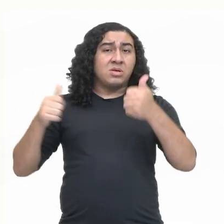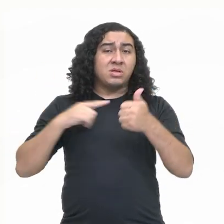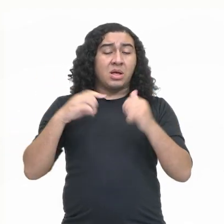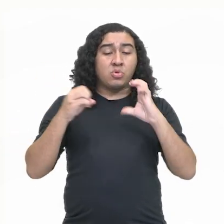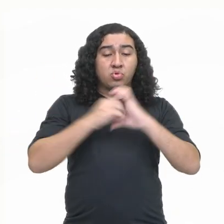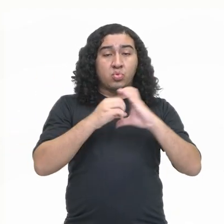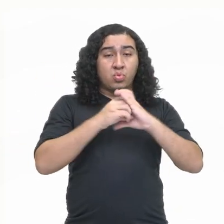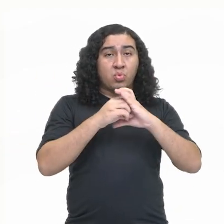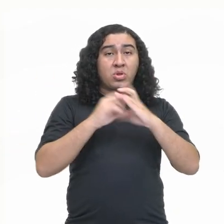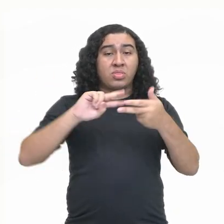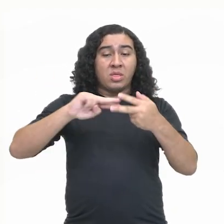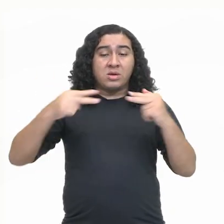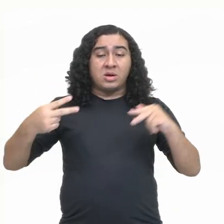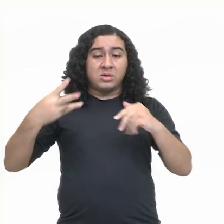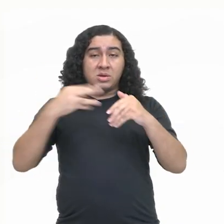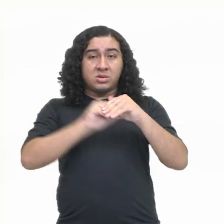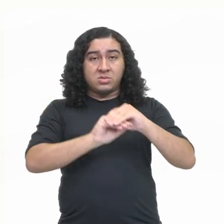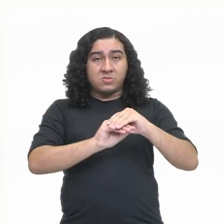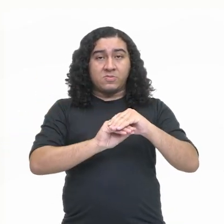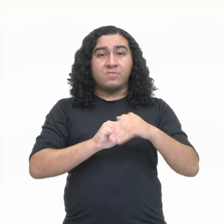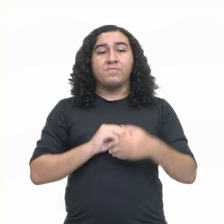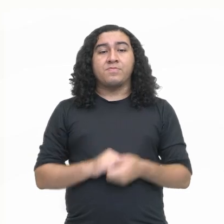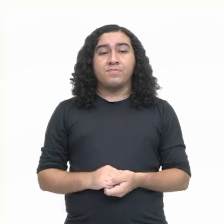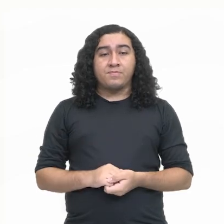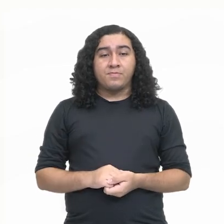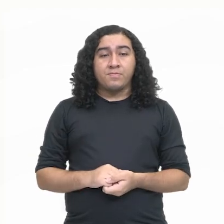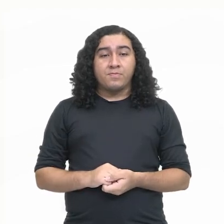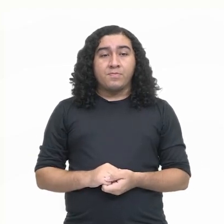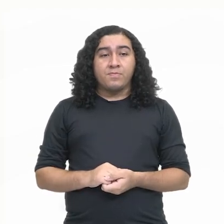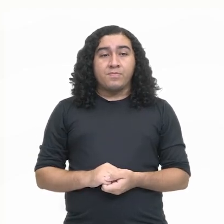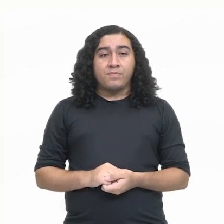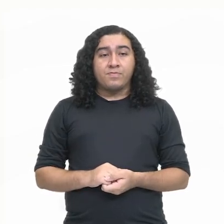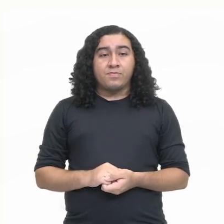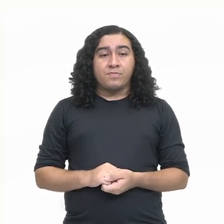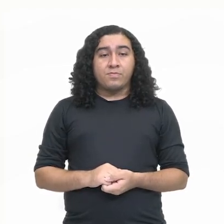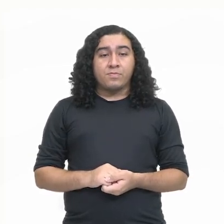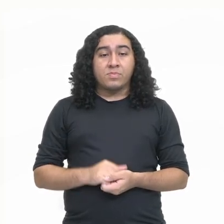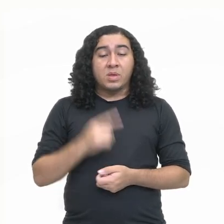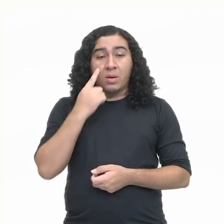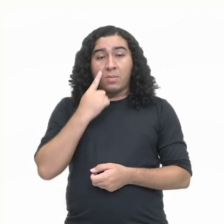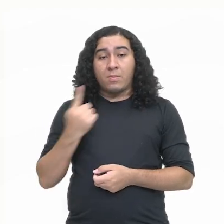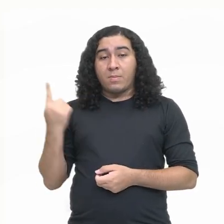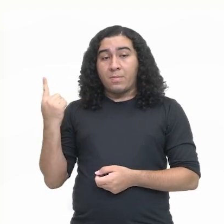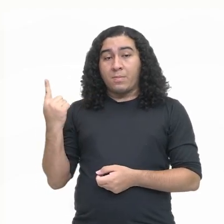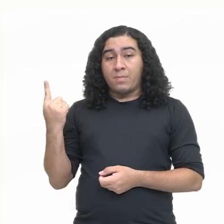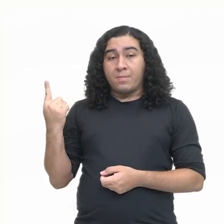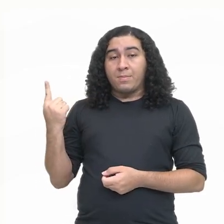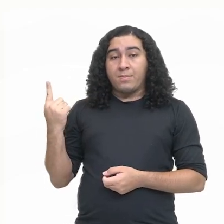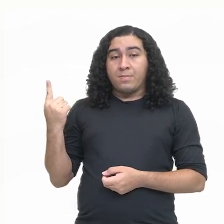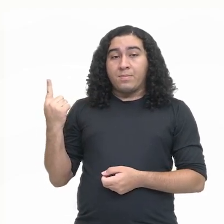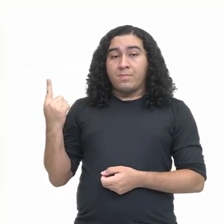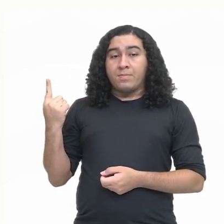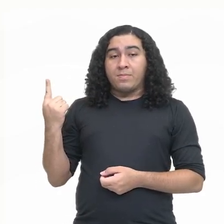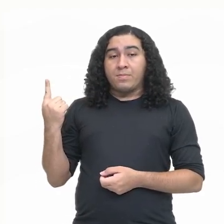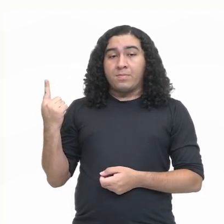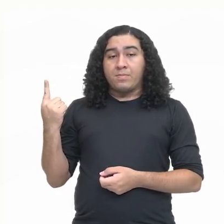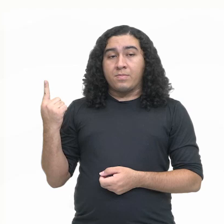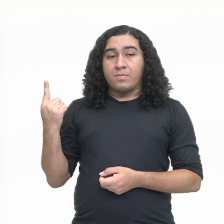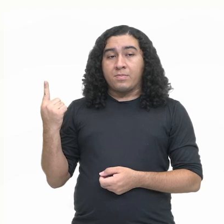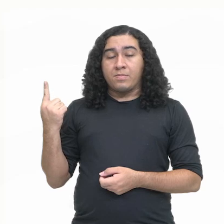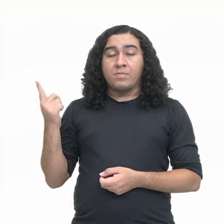seu núcleo bem definido. E essa parte que vocês estão vendo aqui, ó, esse desenho, é